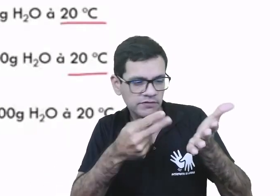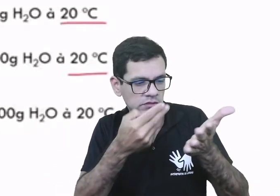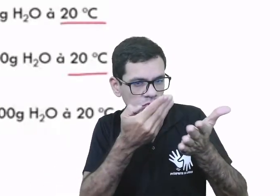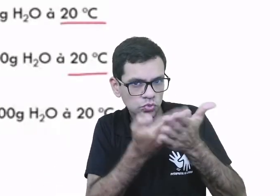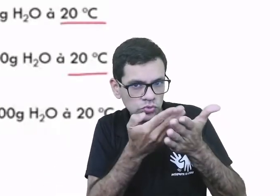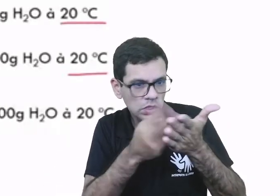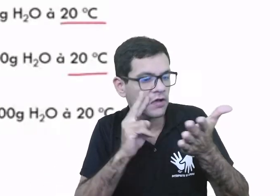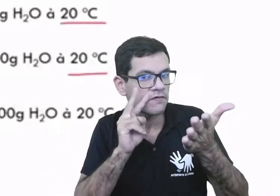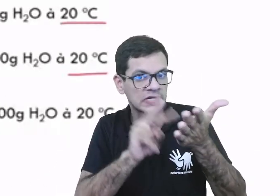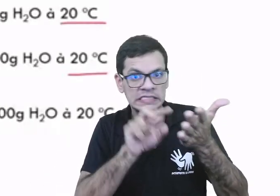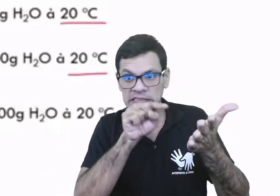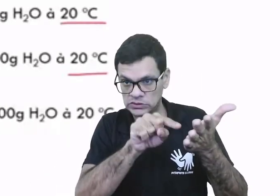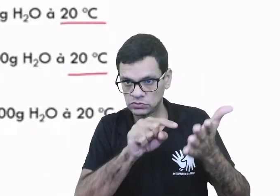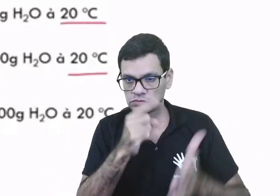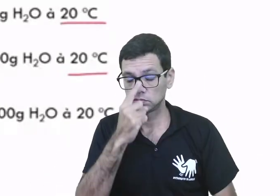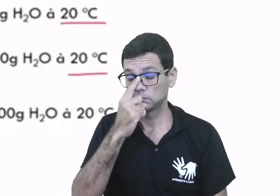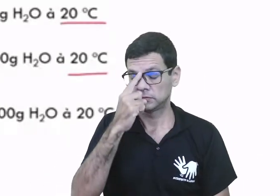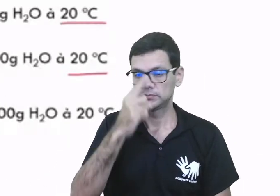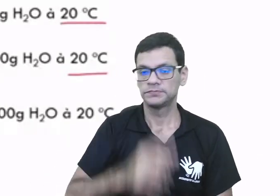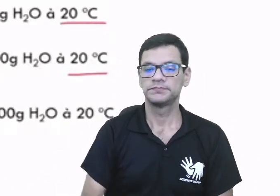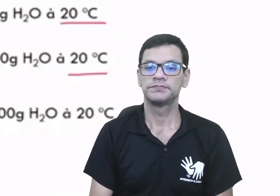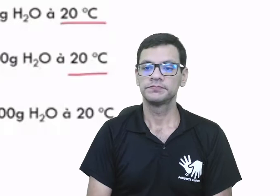tá?